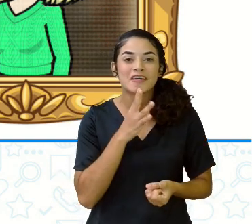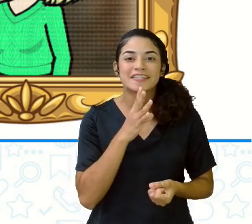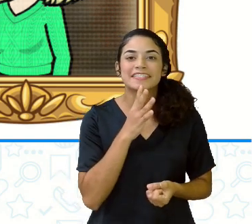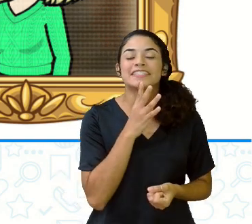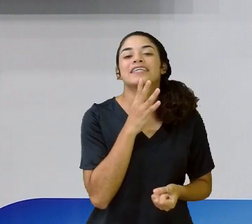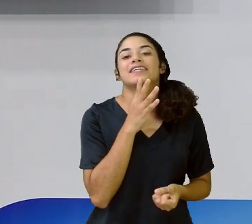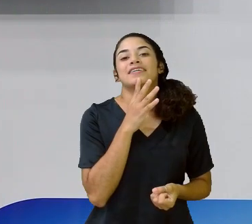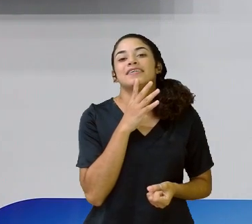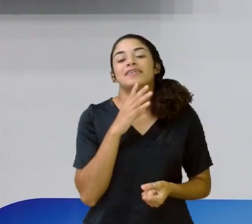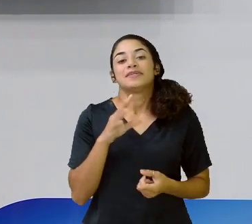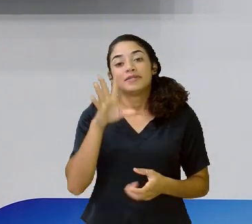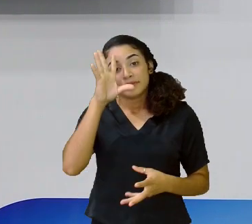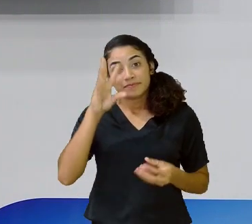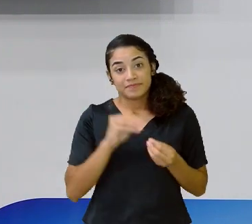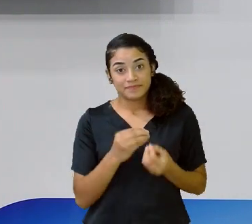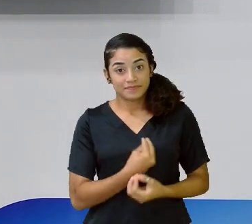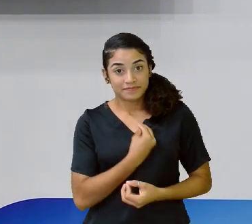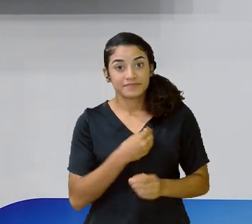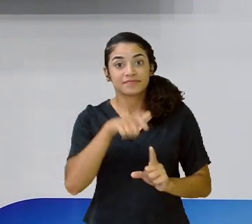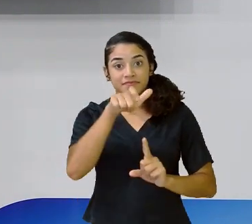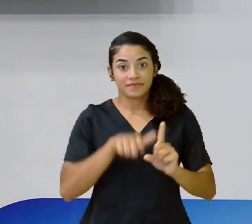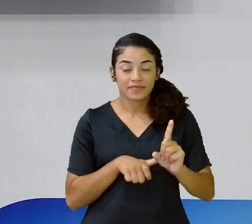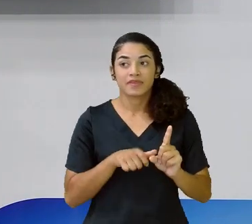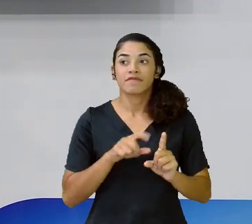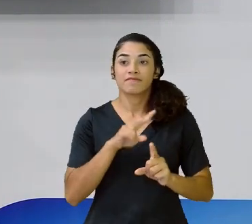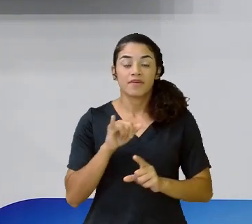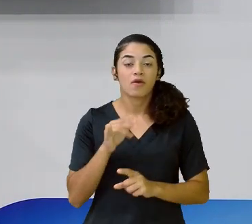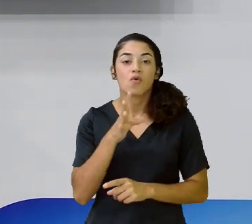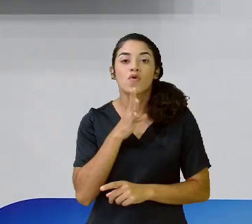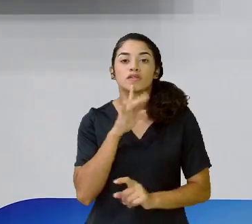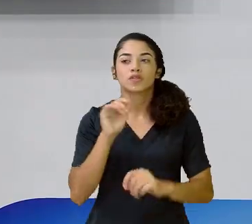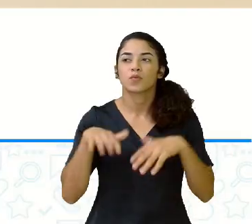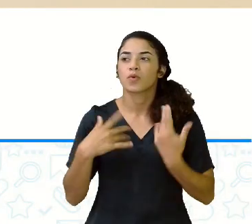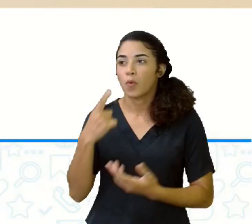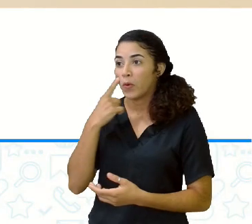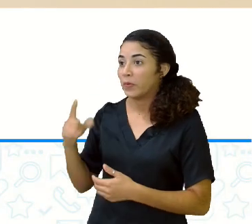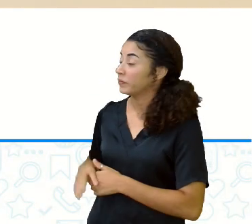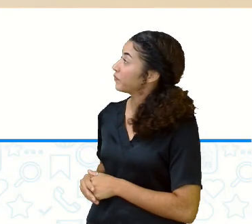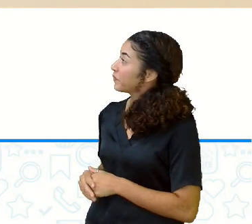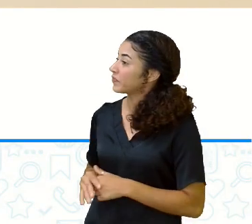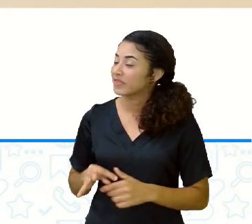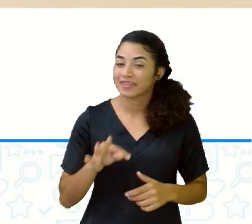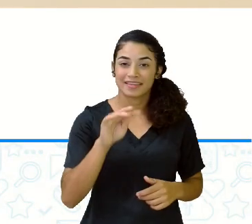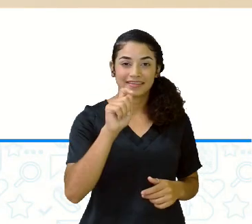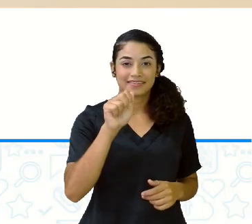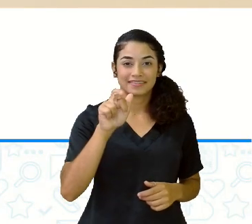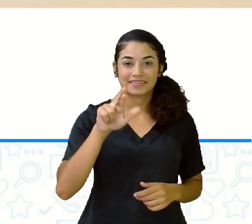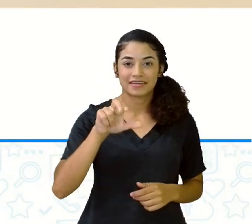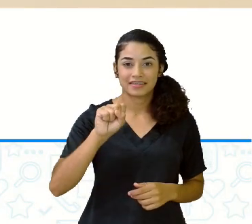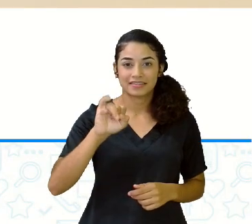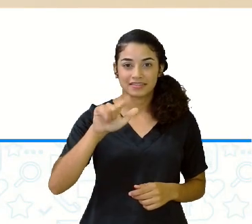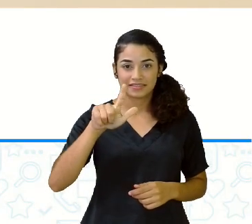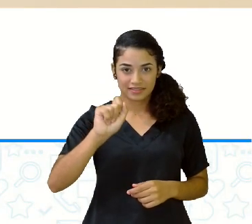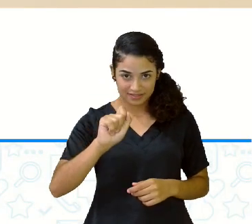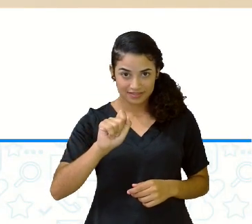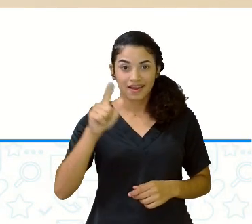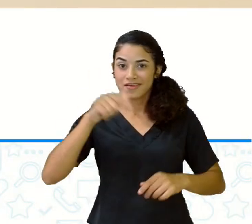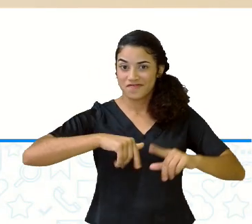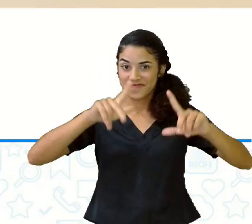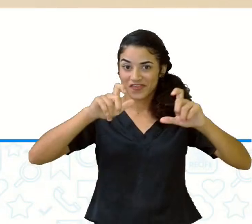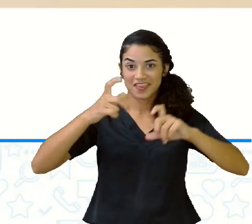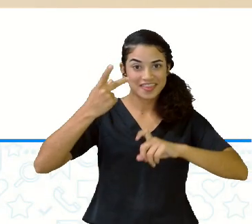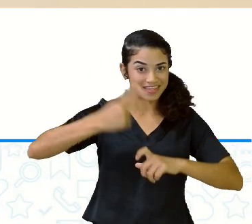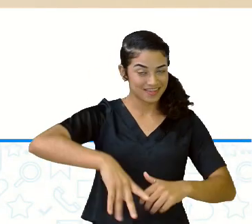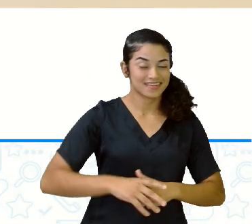uma pintora muito importante, que é a Tarsila do Amaral. Olha só, essa daqui é a fotografia dela, da Tarsila do